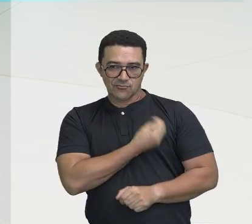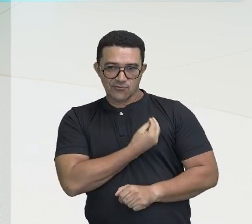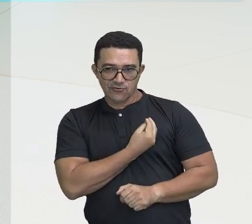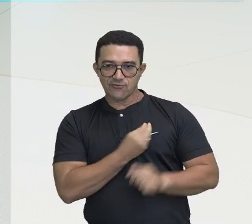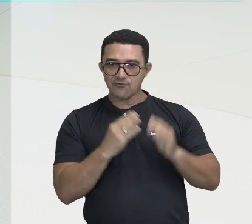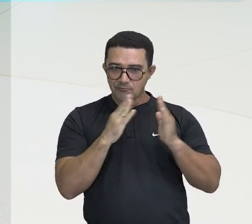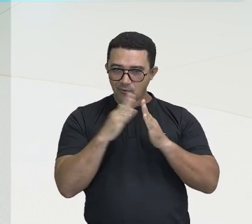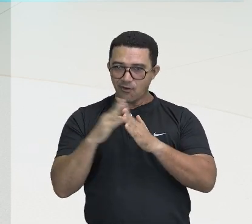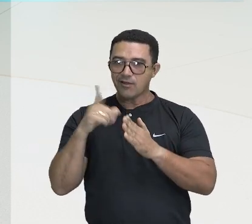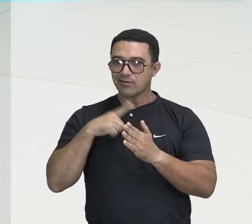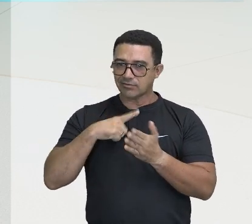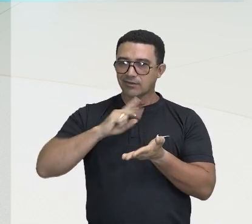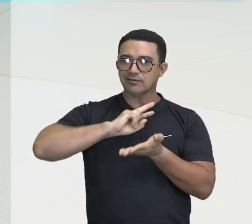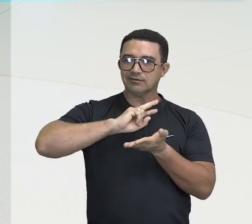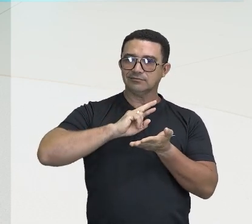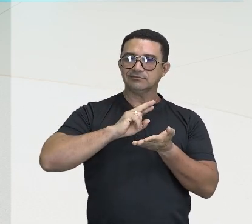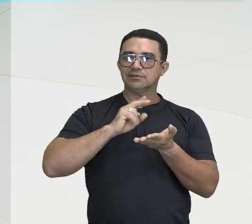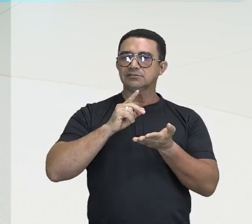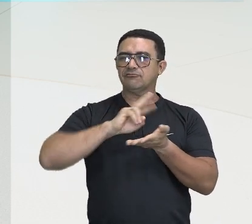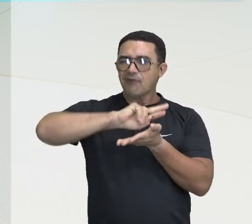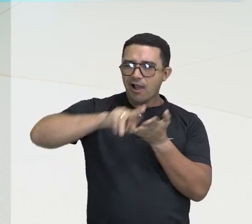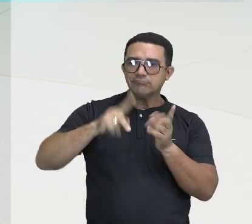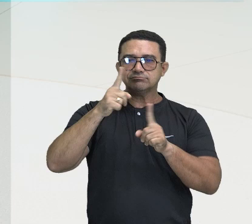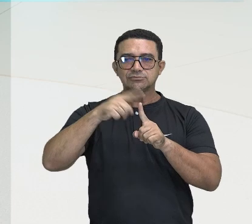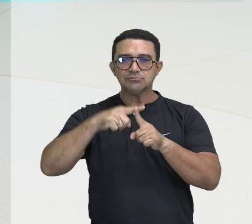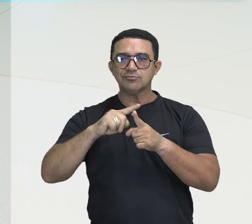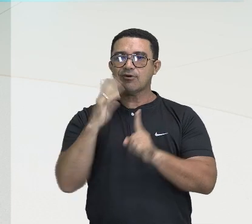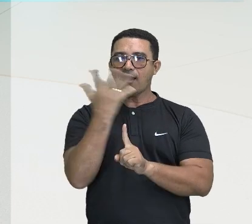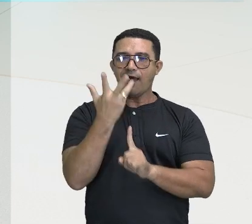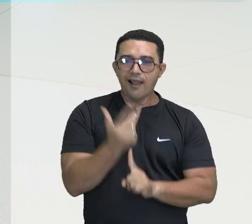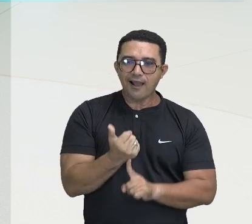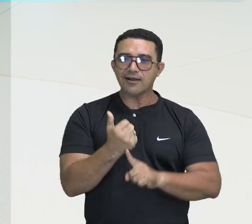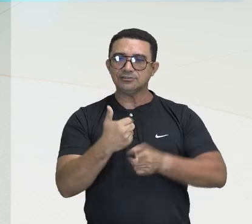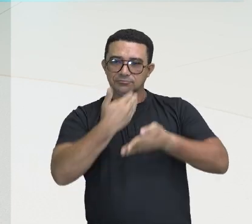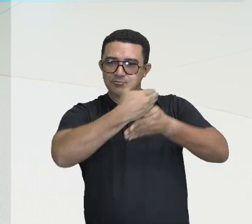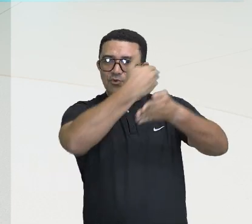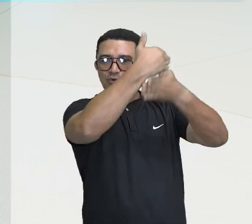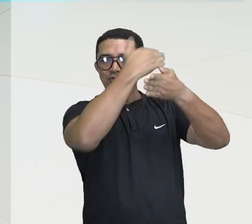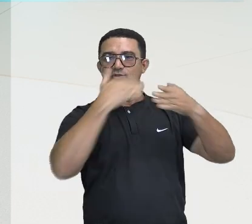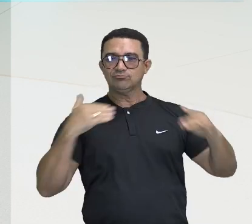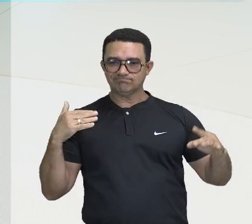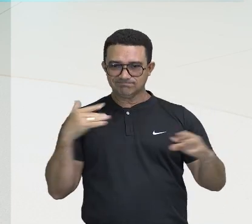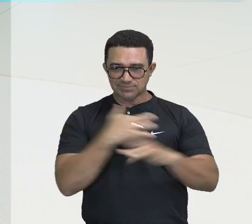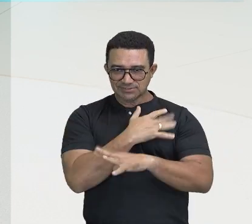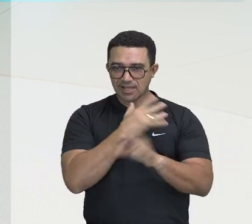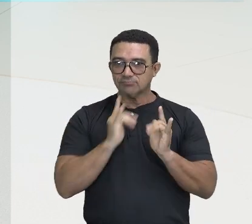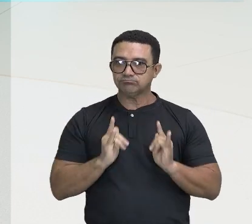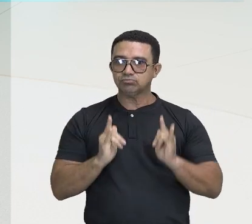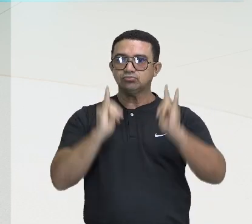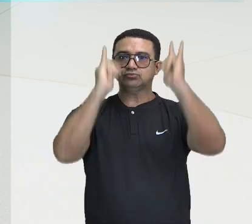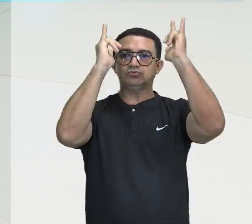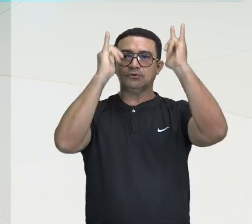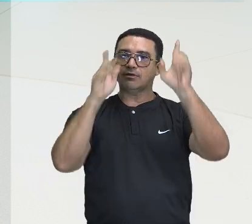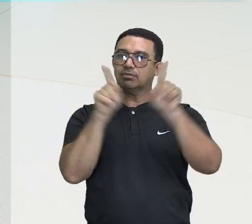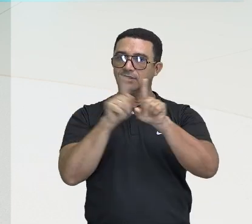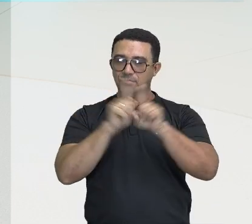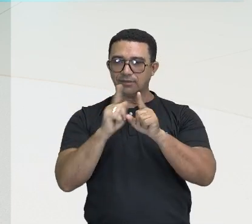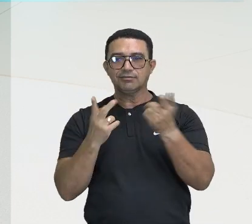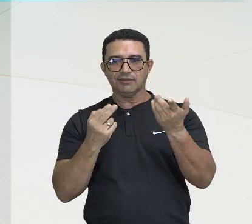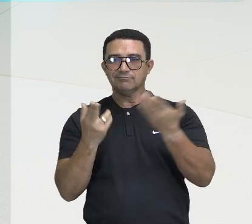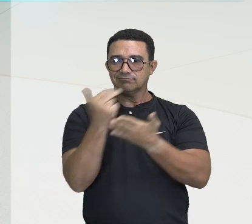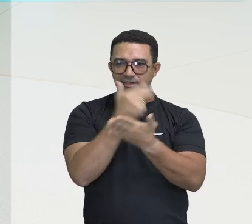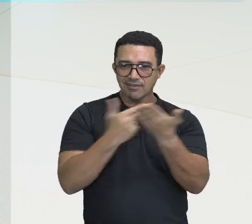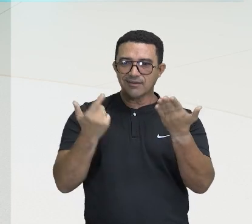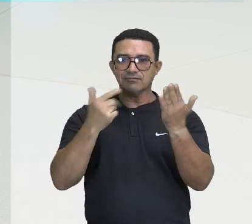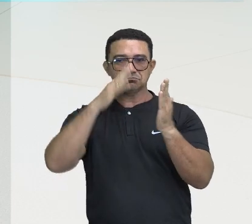de arte. Já repararam? Nos muros das cidades, nos prédios. Se vocês